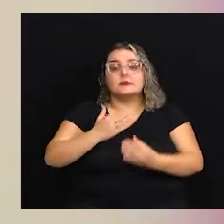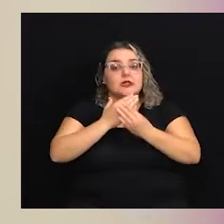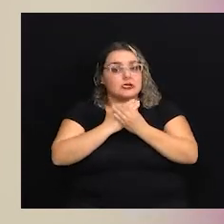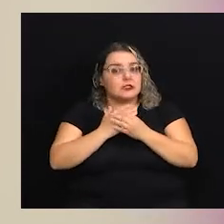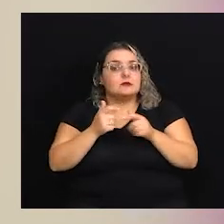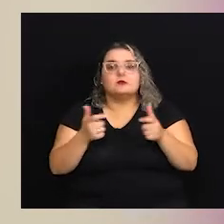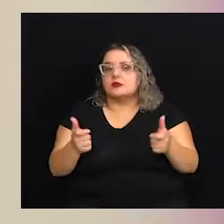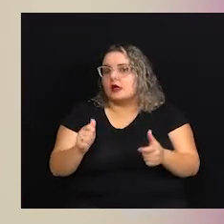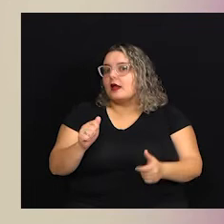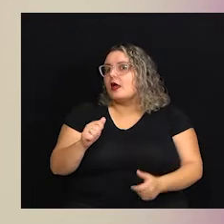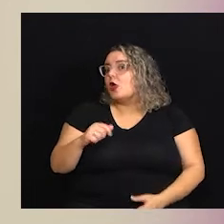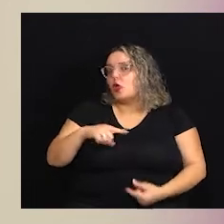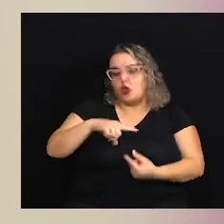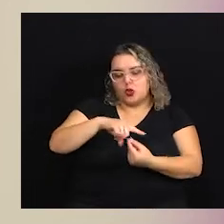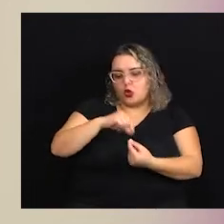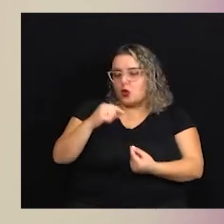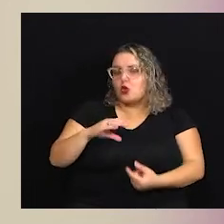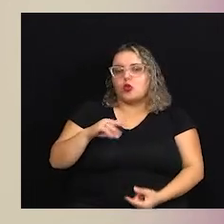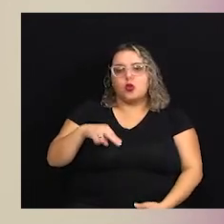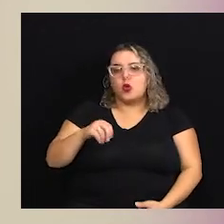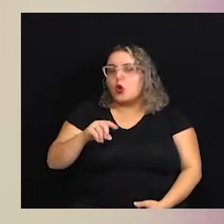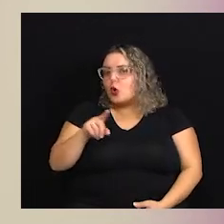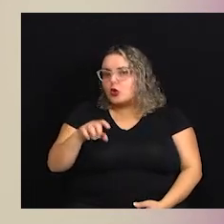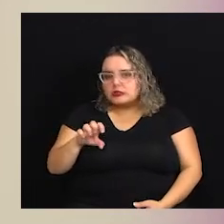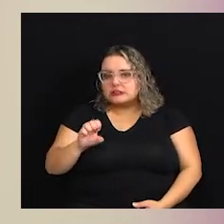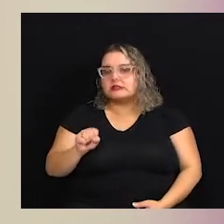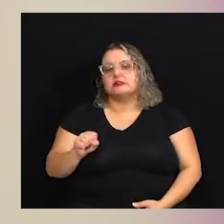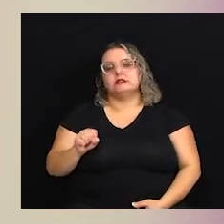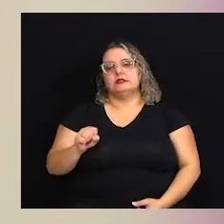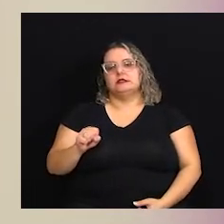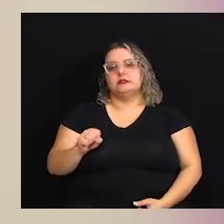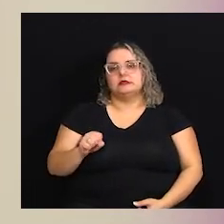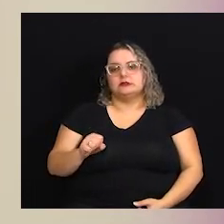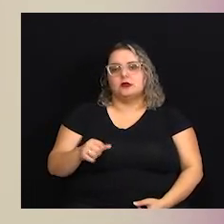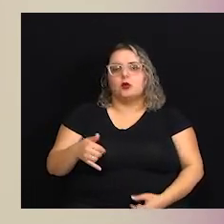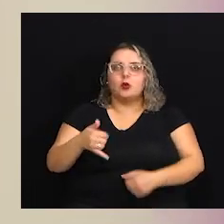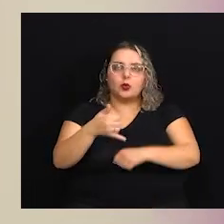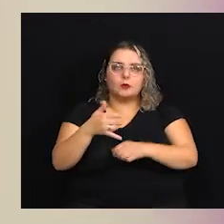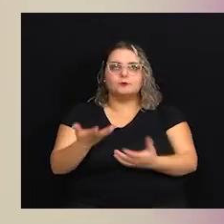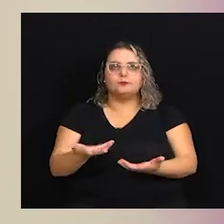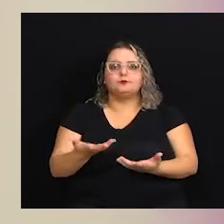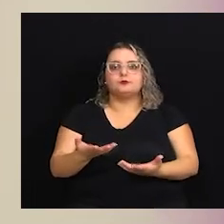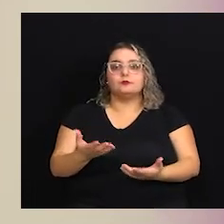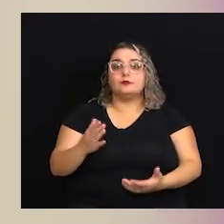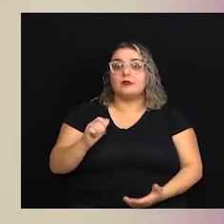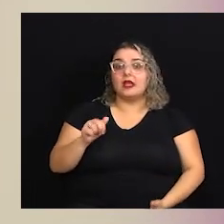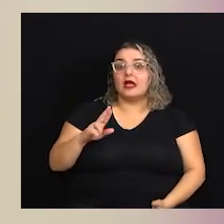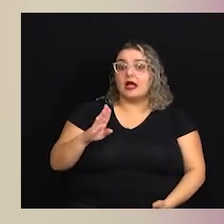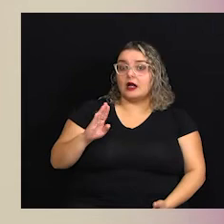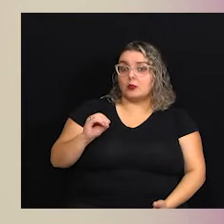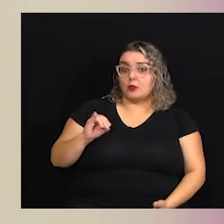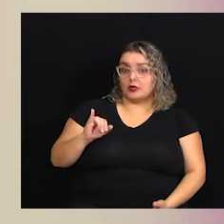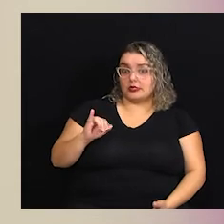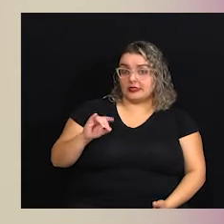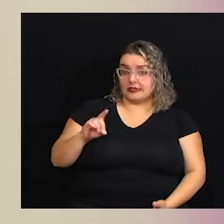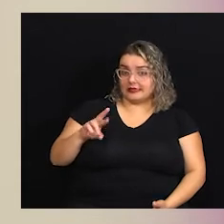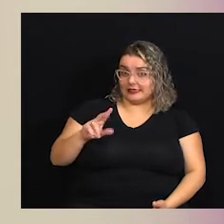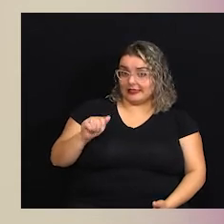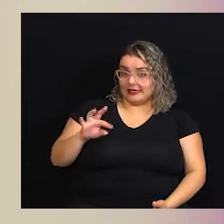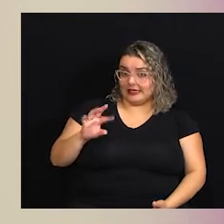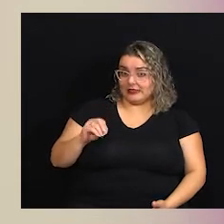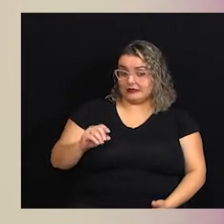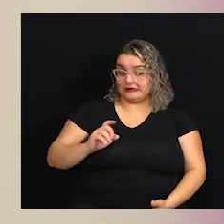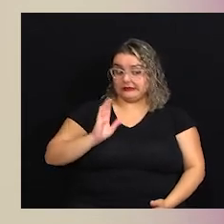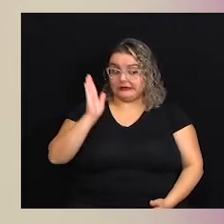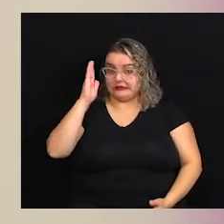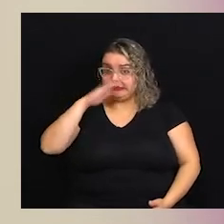para lanche, oleaginosas, amêndoas e nozes. Ok? Coloca, então, gordura. Vamos para carboidratos. Agora, vem os vilões,